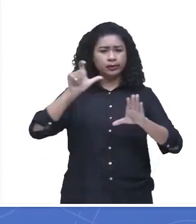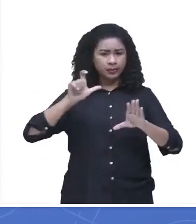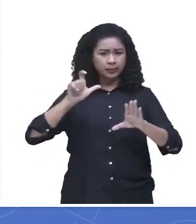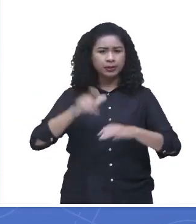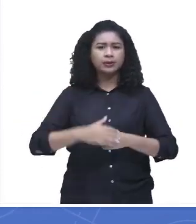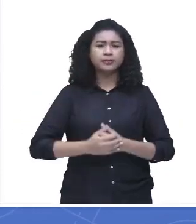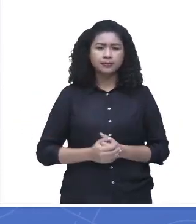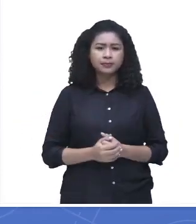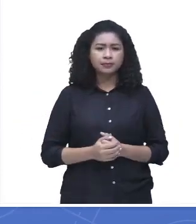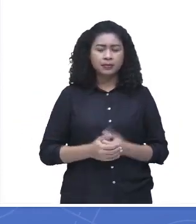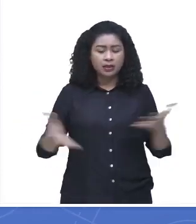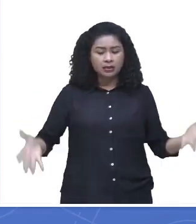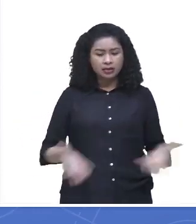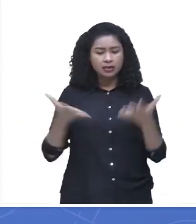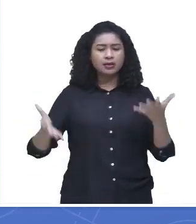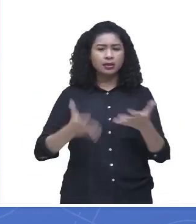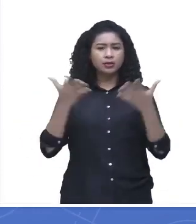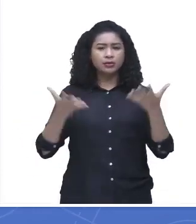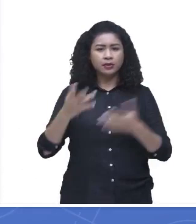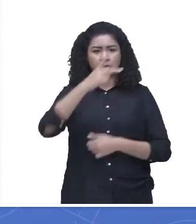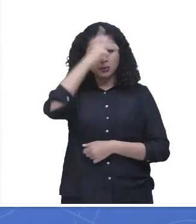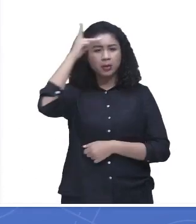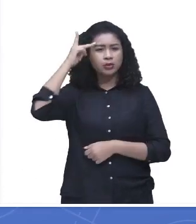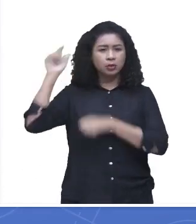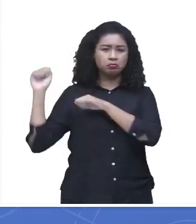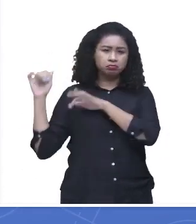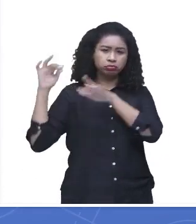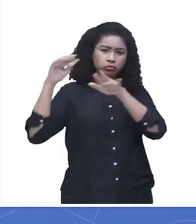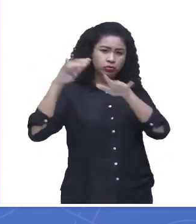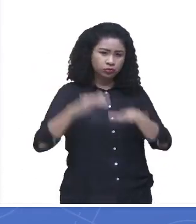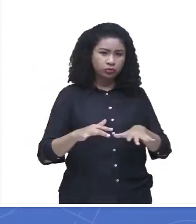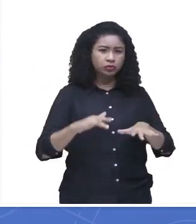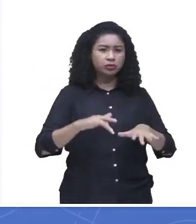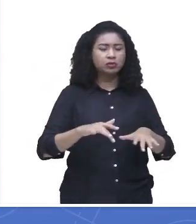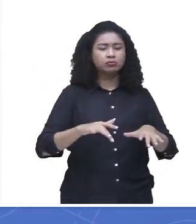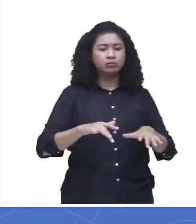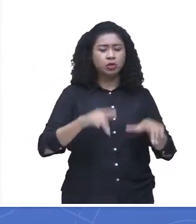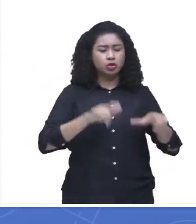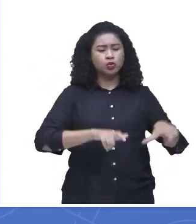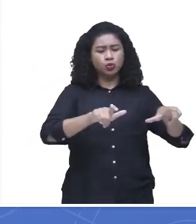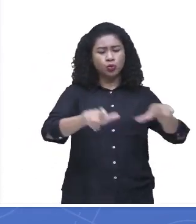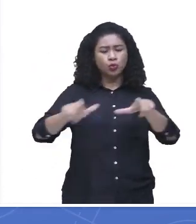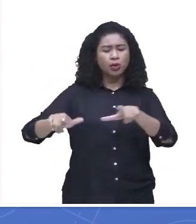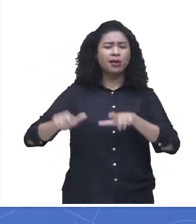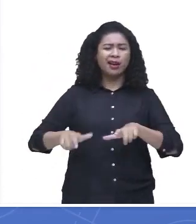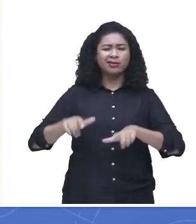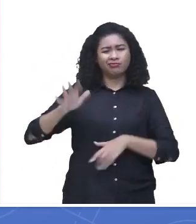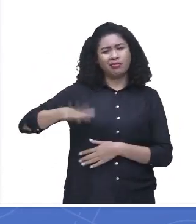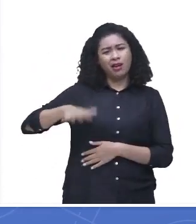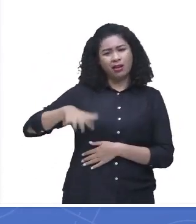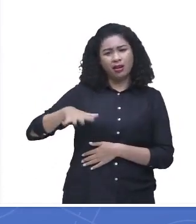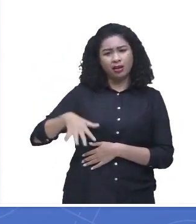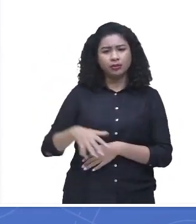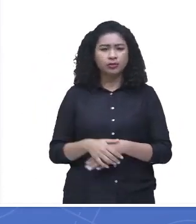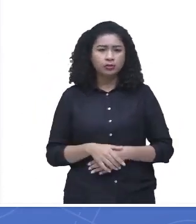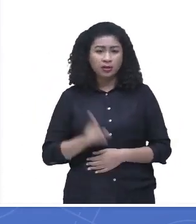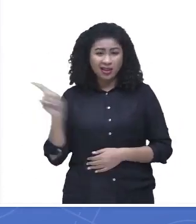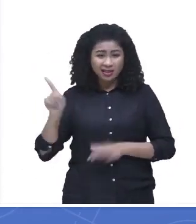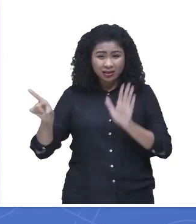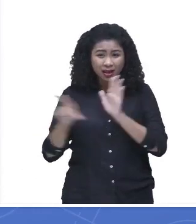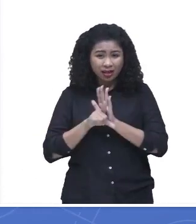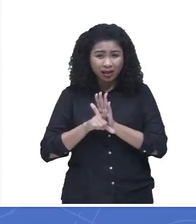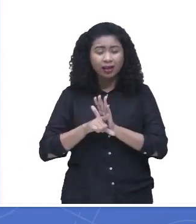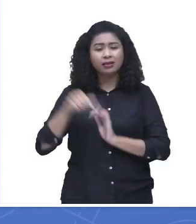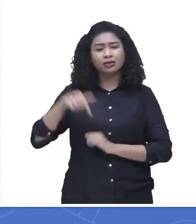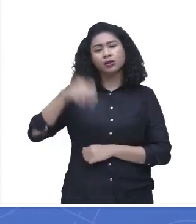incentivando o assentamento das famílias de imigrantes em pequenos lotes adquiridos a preços simbólicos. Essa lei de terras ela não vai acontecer nos Estados Unidos, mas no